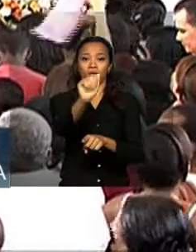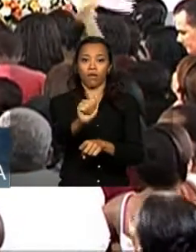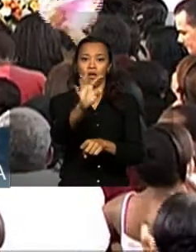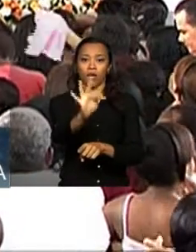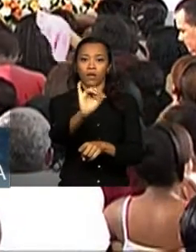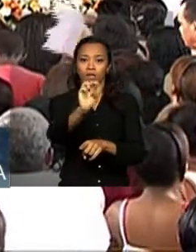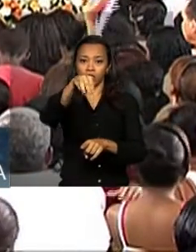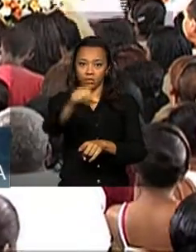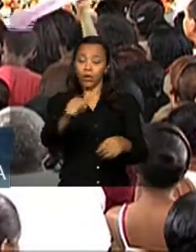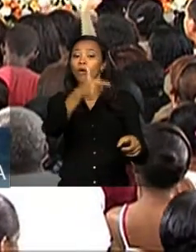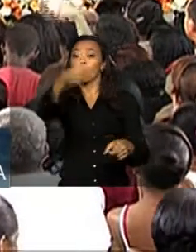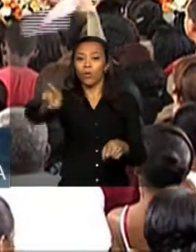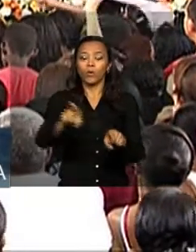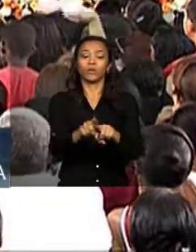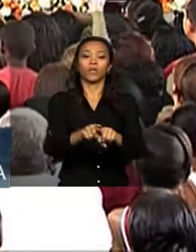estadual Gica,